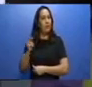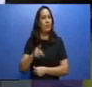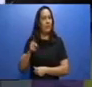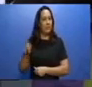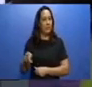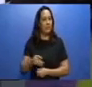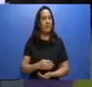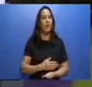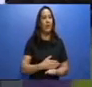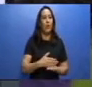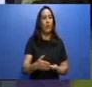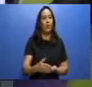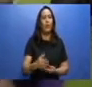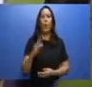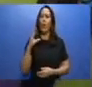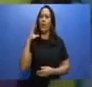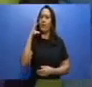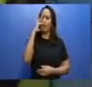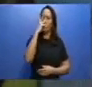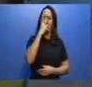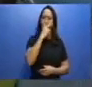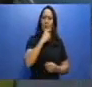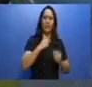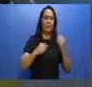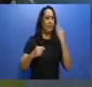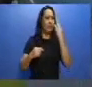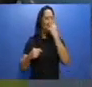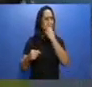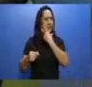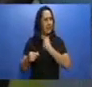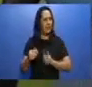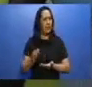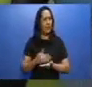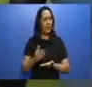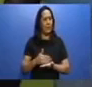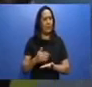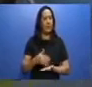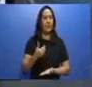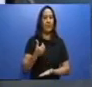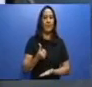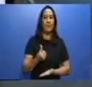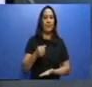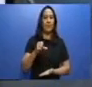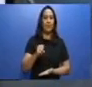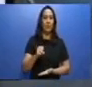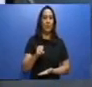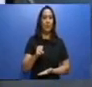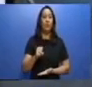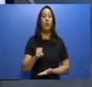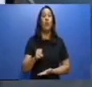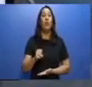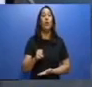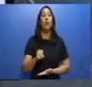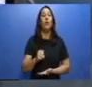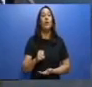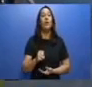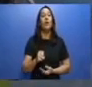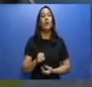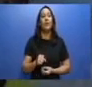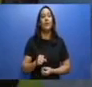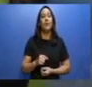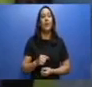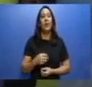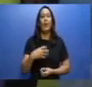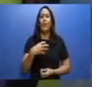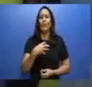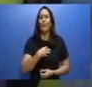Continuando, olha que lindo, gente. Lá na página 68. Vamos nos inspirar na arte